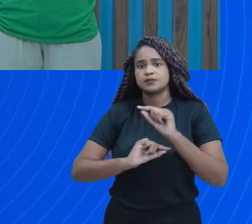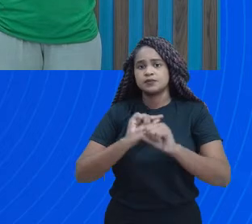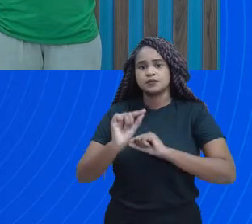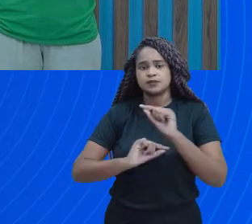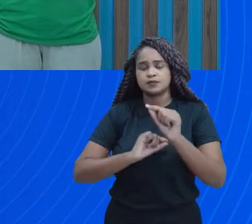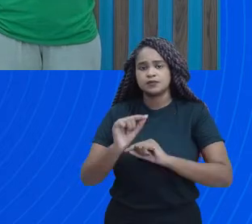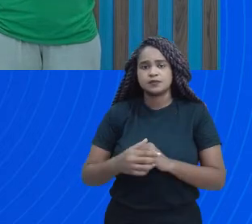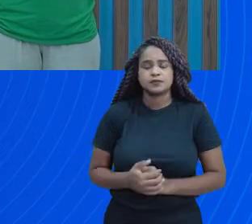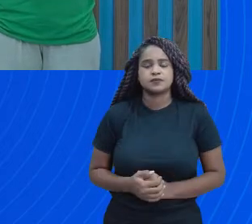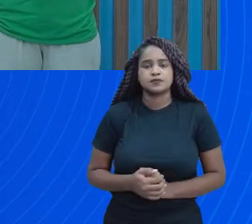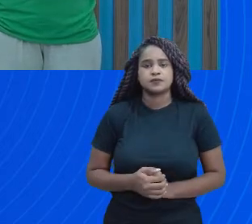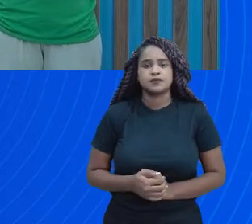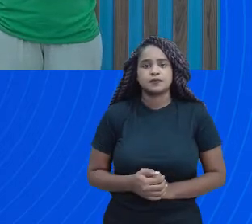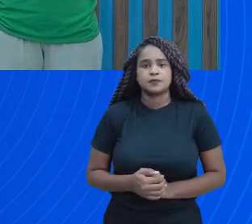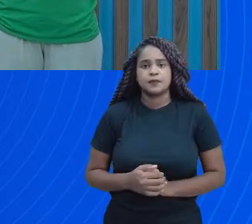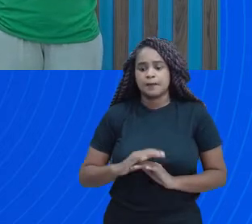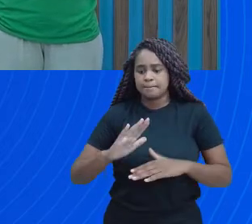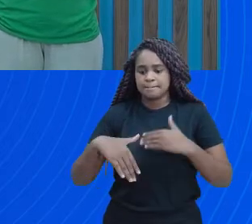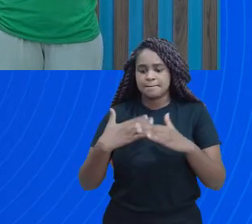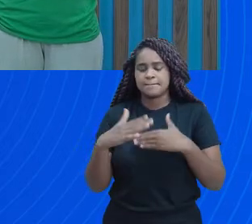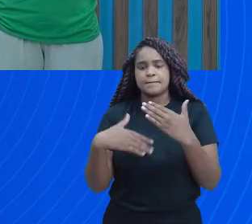dessa questão do desenvolvimento,